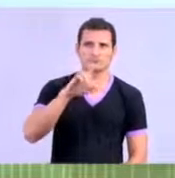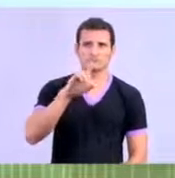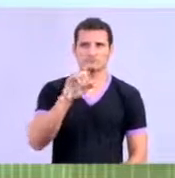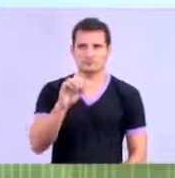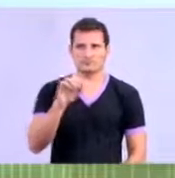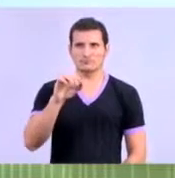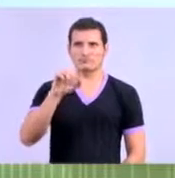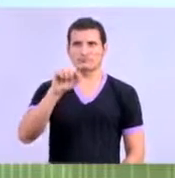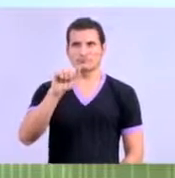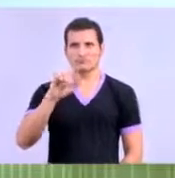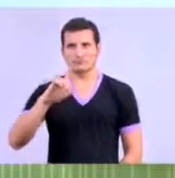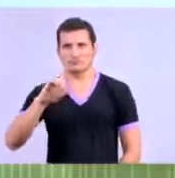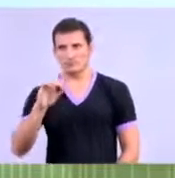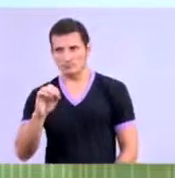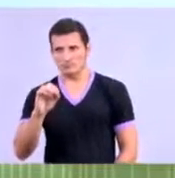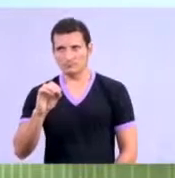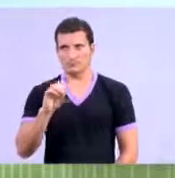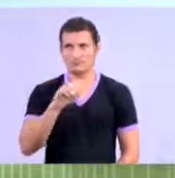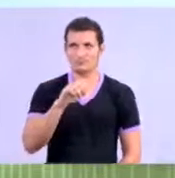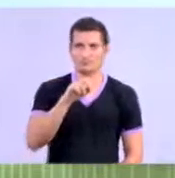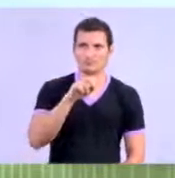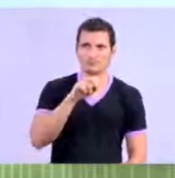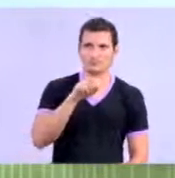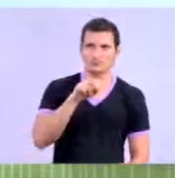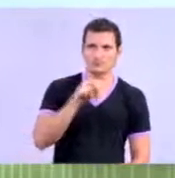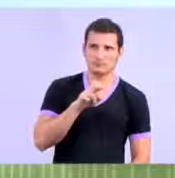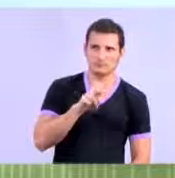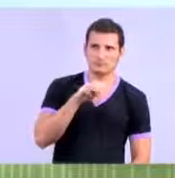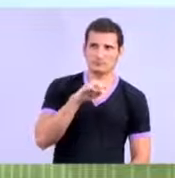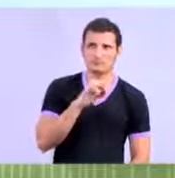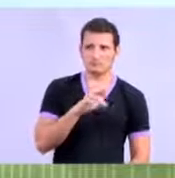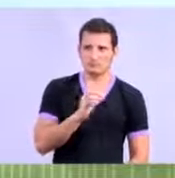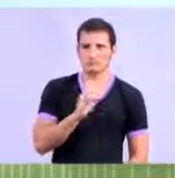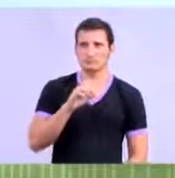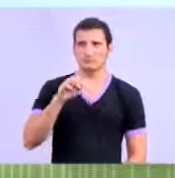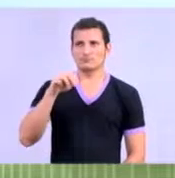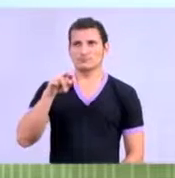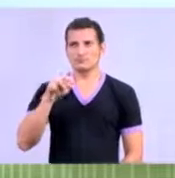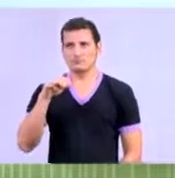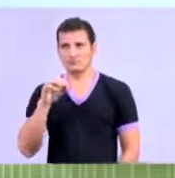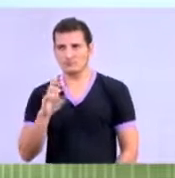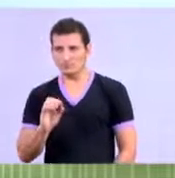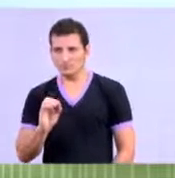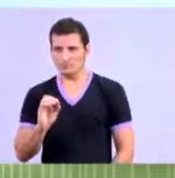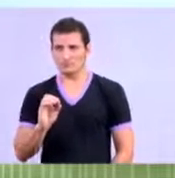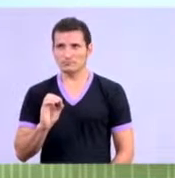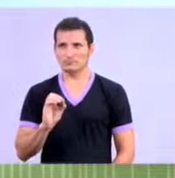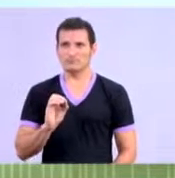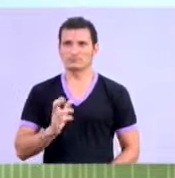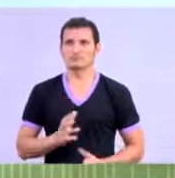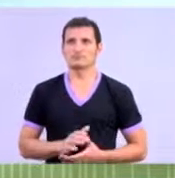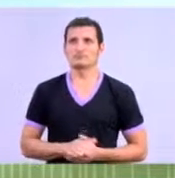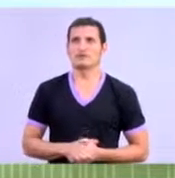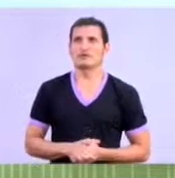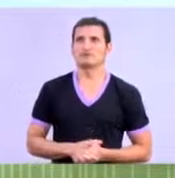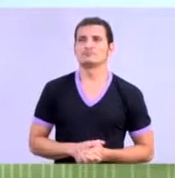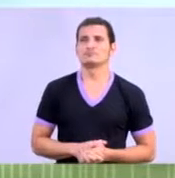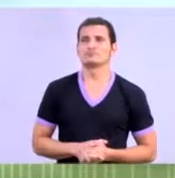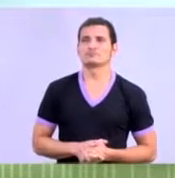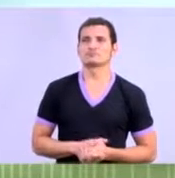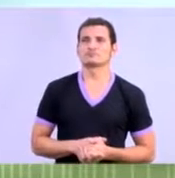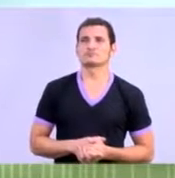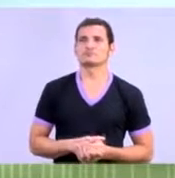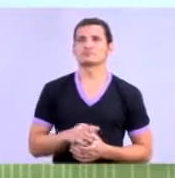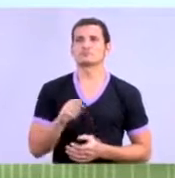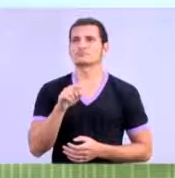recebe titular, número recebe número. Nunca vi isso. Realmente, está errado. Né? O que